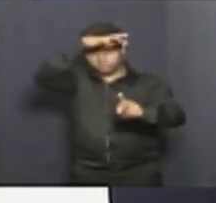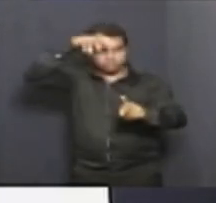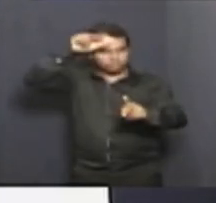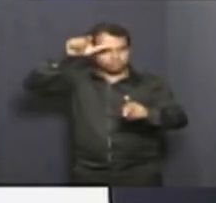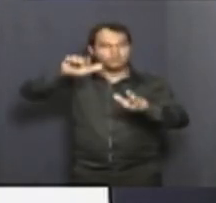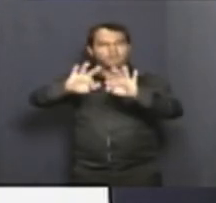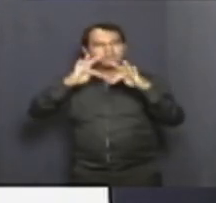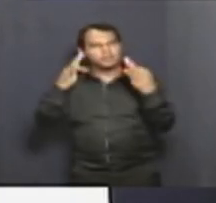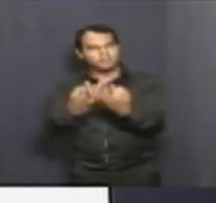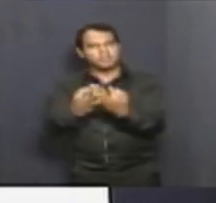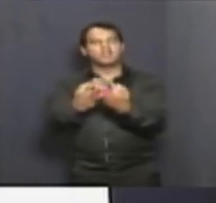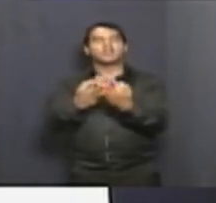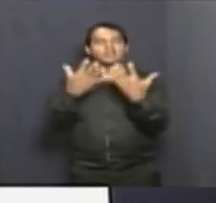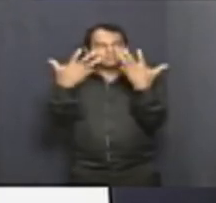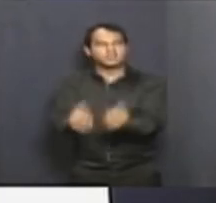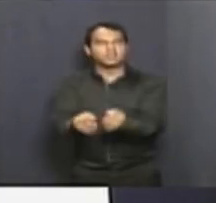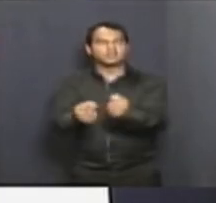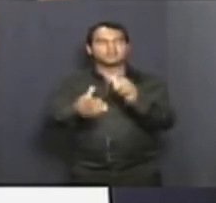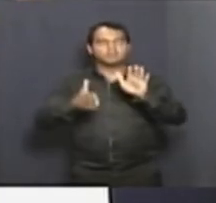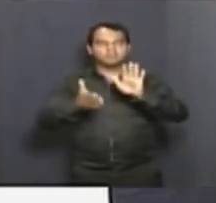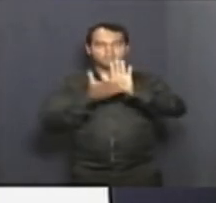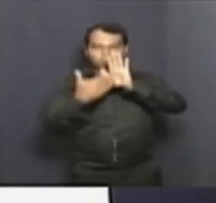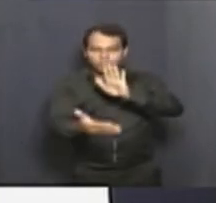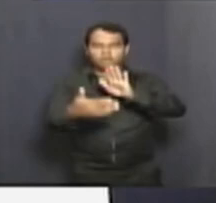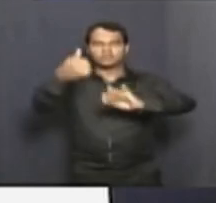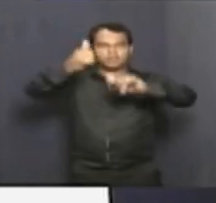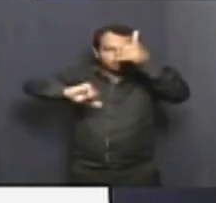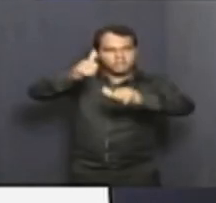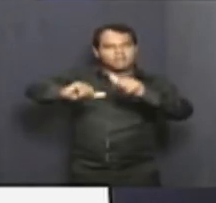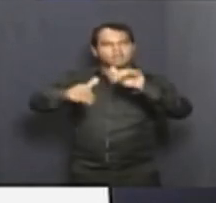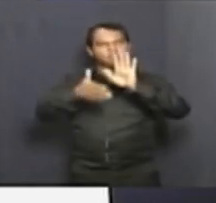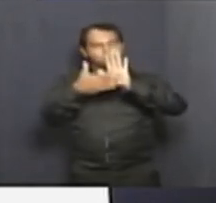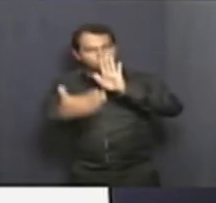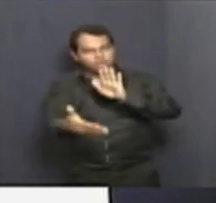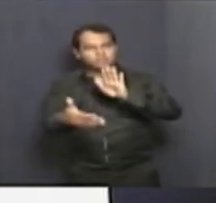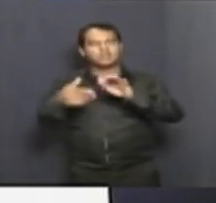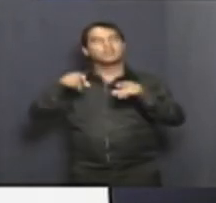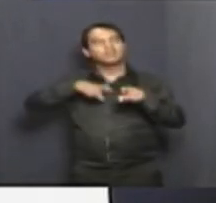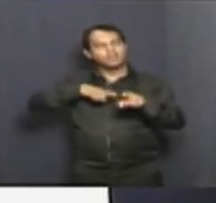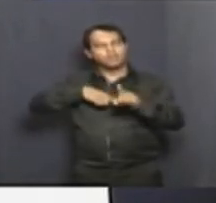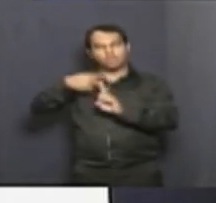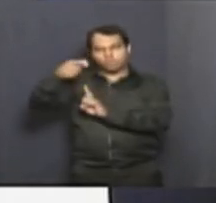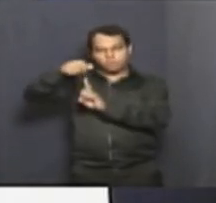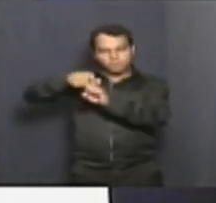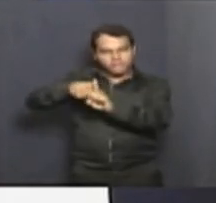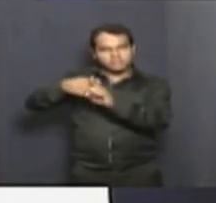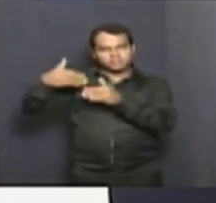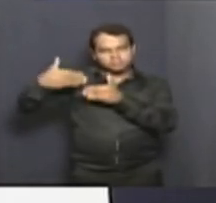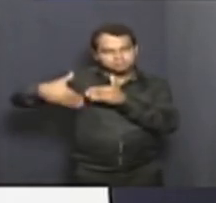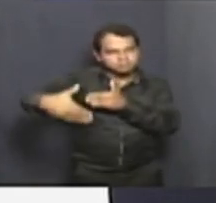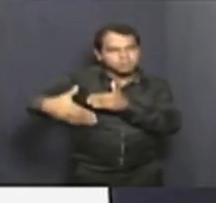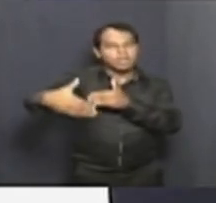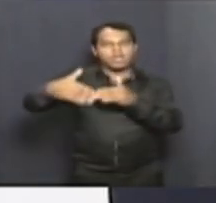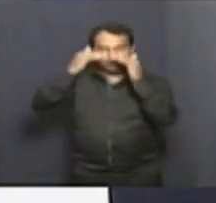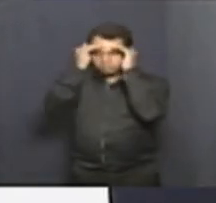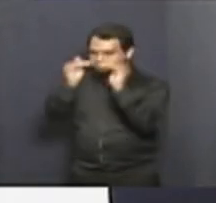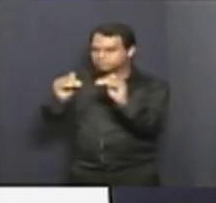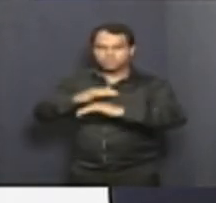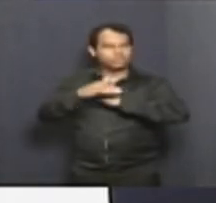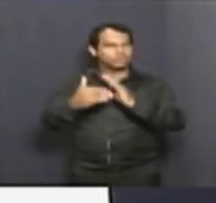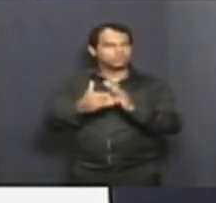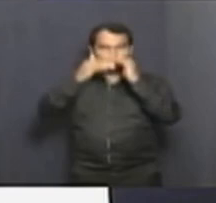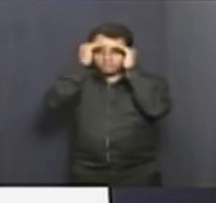vale as nossas propostas porque durante todo esse período que fizemos foi respeitando a todos respeitando